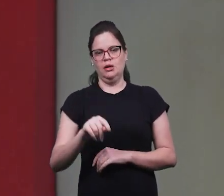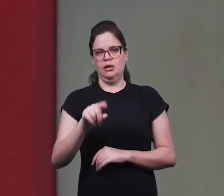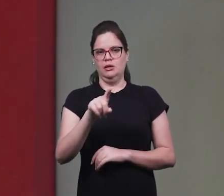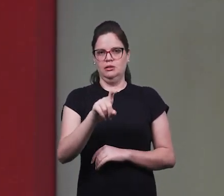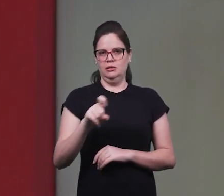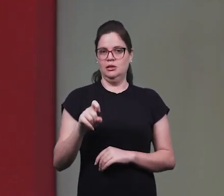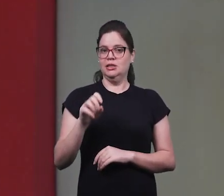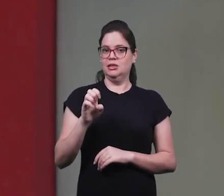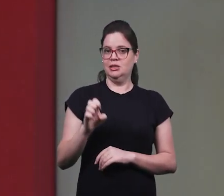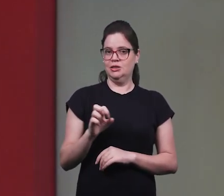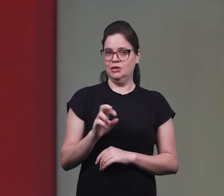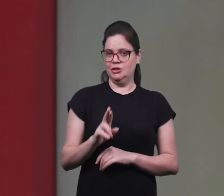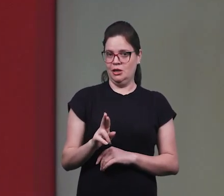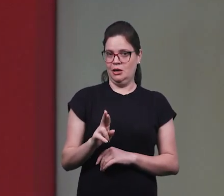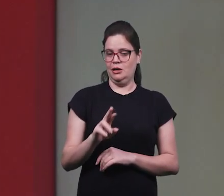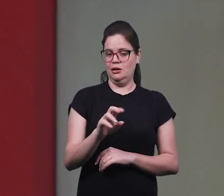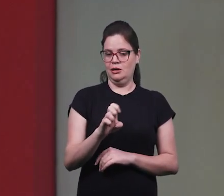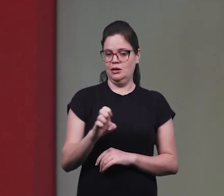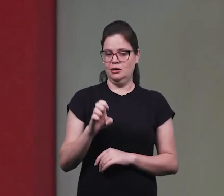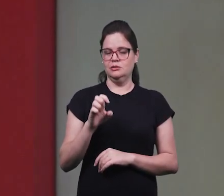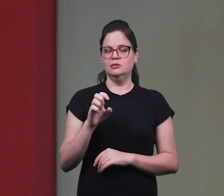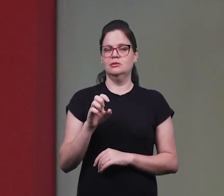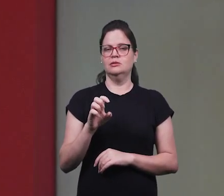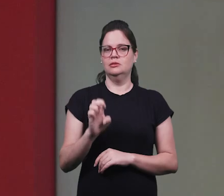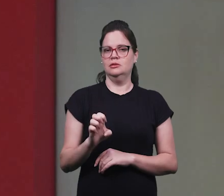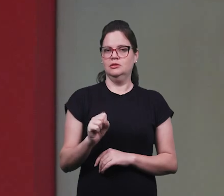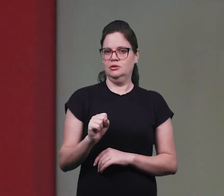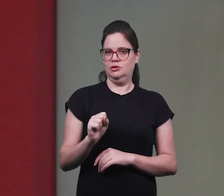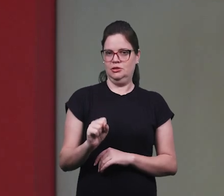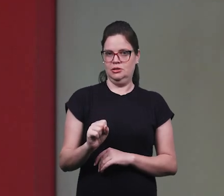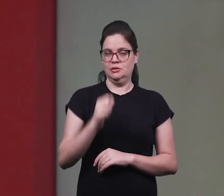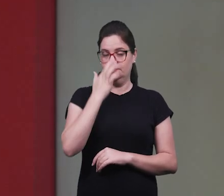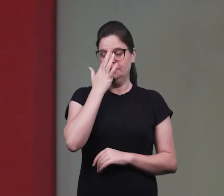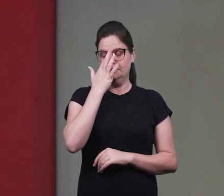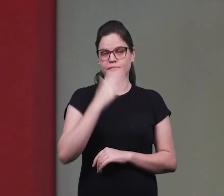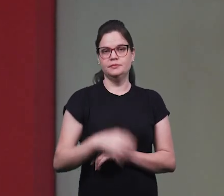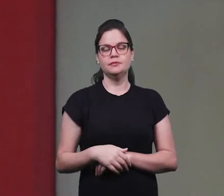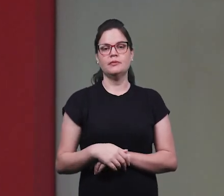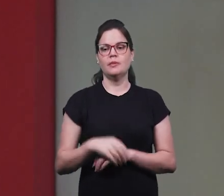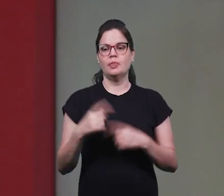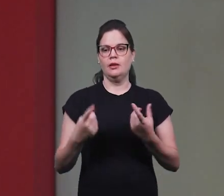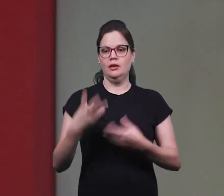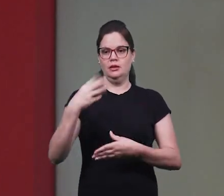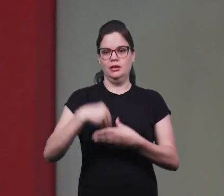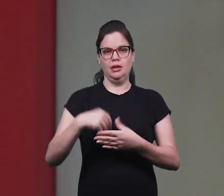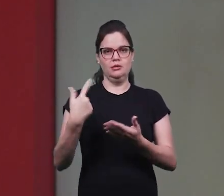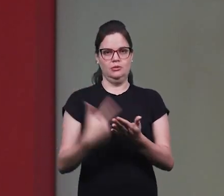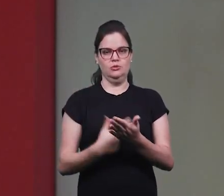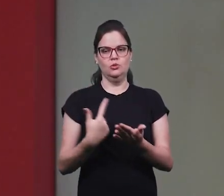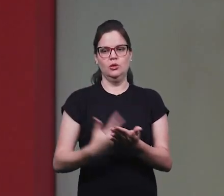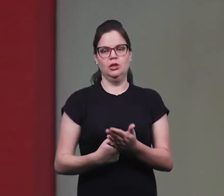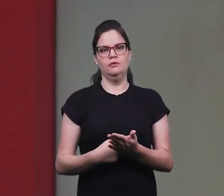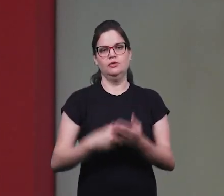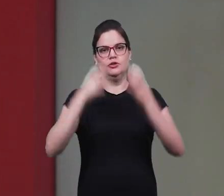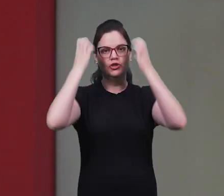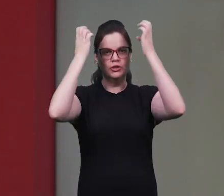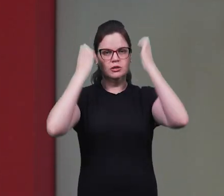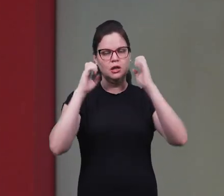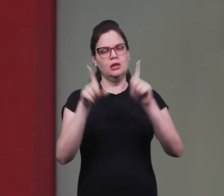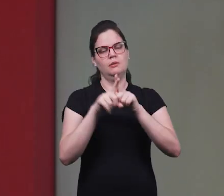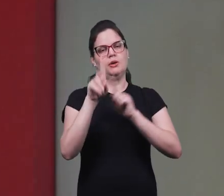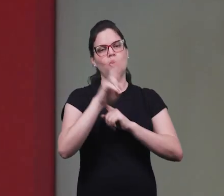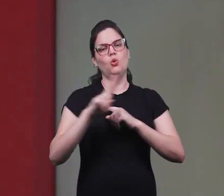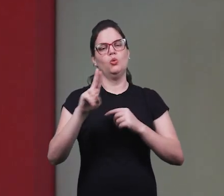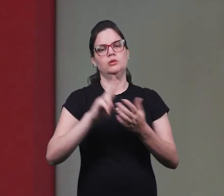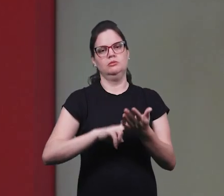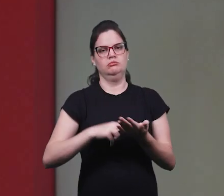em relatos extrabíblicos, sendo que apenas o livro de Ester, esse nome mencionado como Assuero, né? O